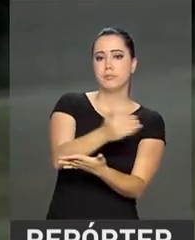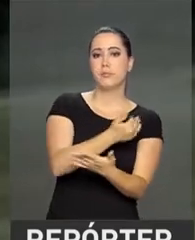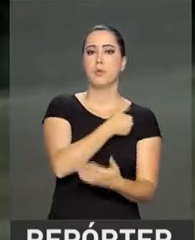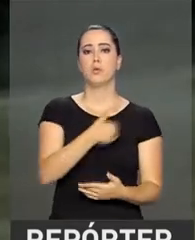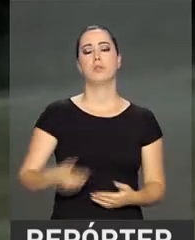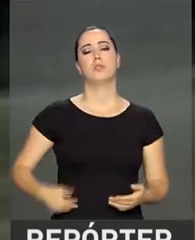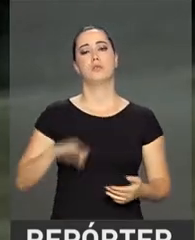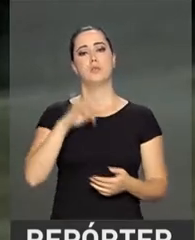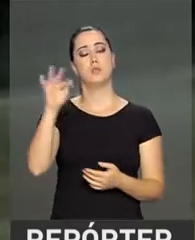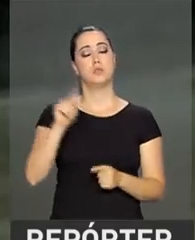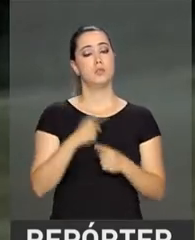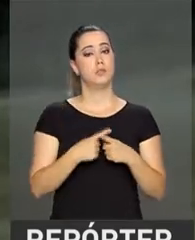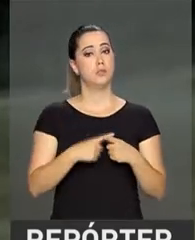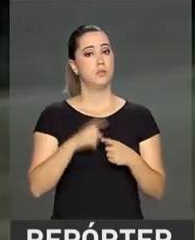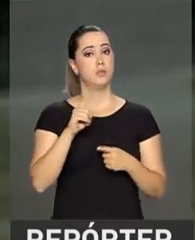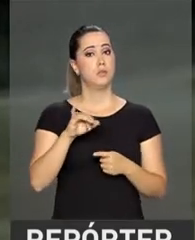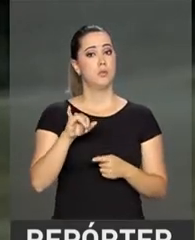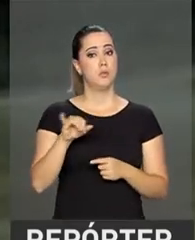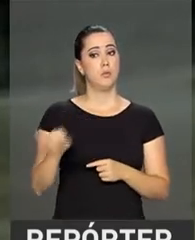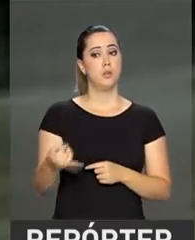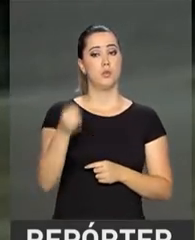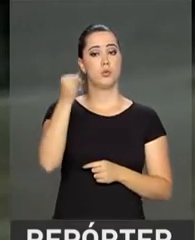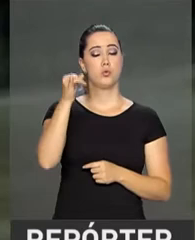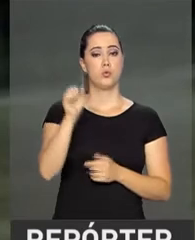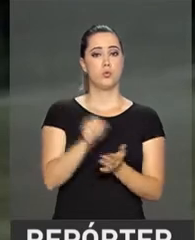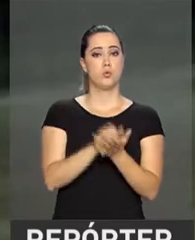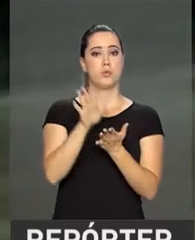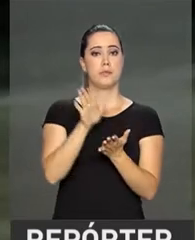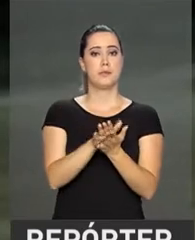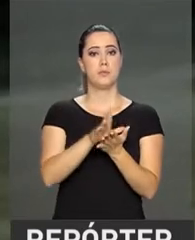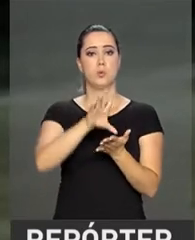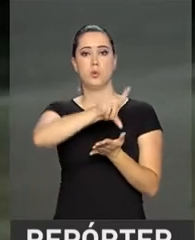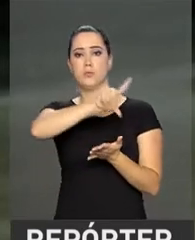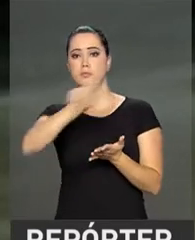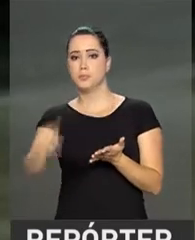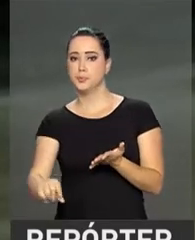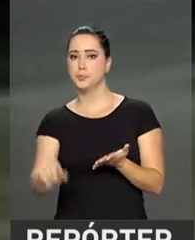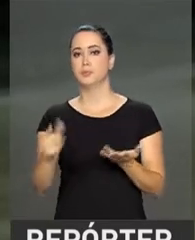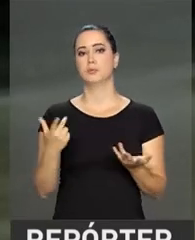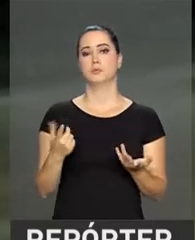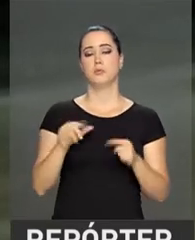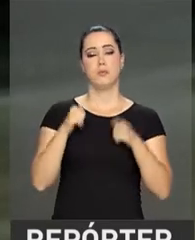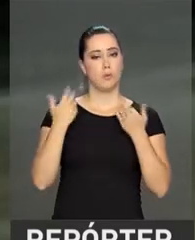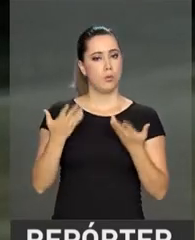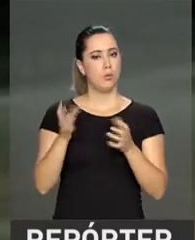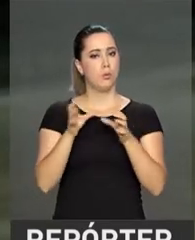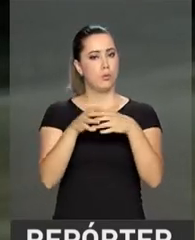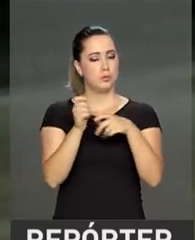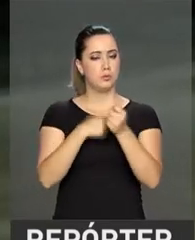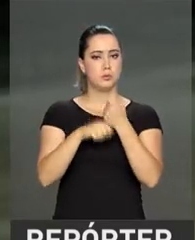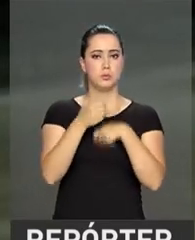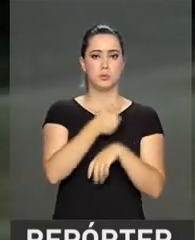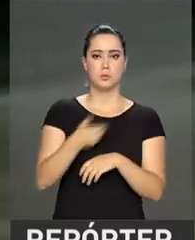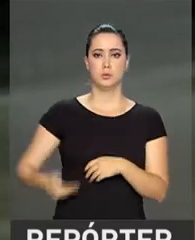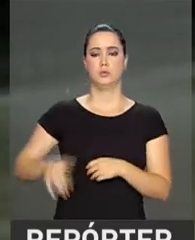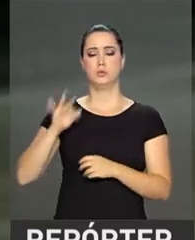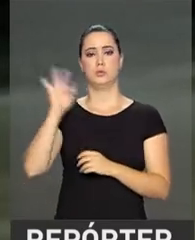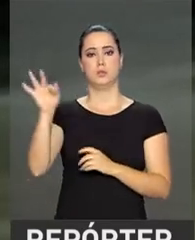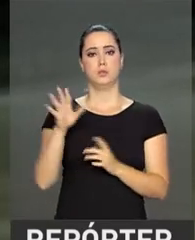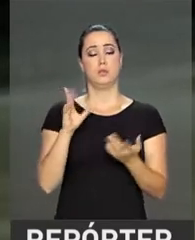o governo federal, isso porque juros e multas foram reduzidos. Então, a equipe econômica do governo federal